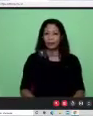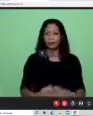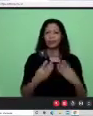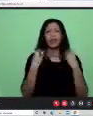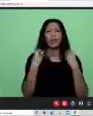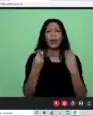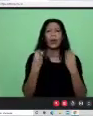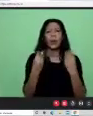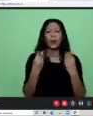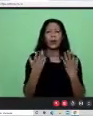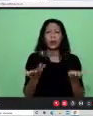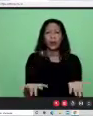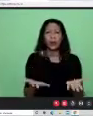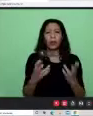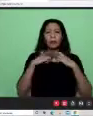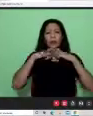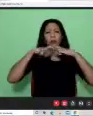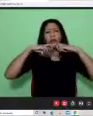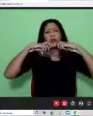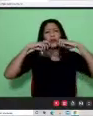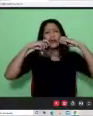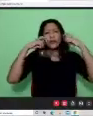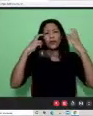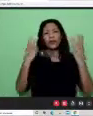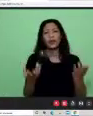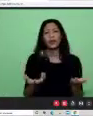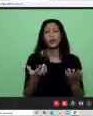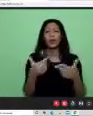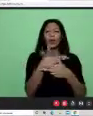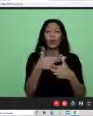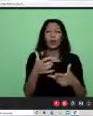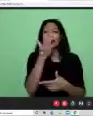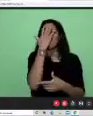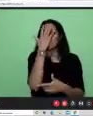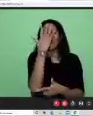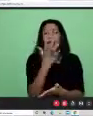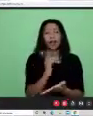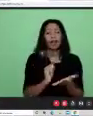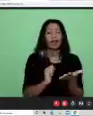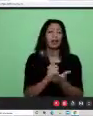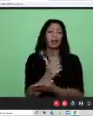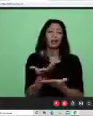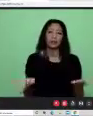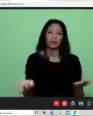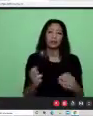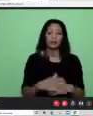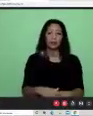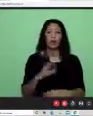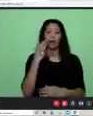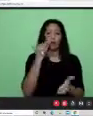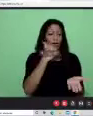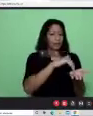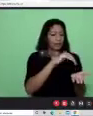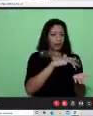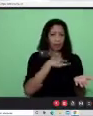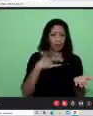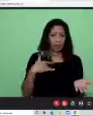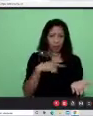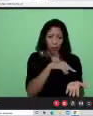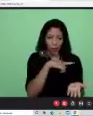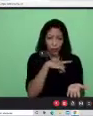para o gestor, para o prefeito municipal. Isso é uma coisa tão pequena, tão fácil de se resolver. Eu garanto que na Secretaria de Saúde tem computador, um